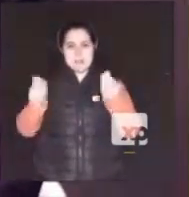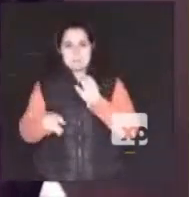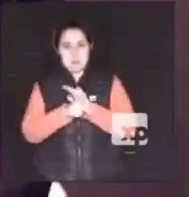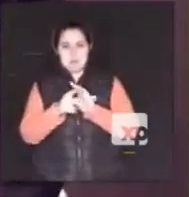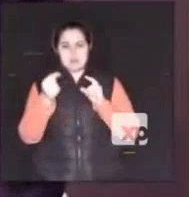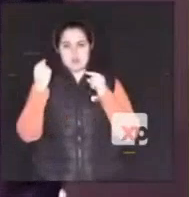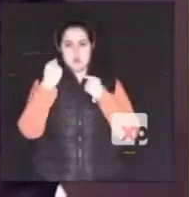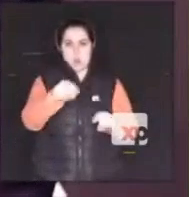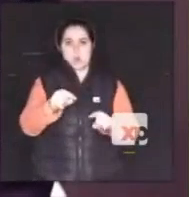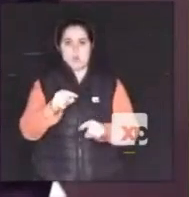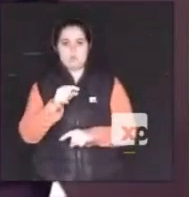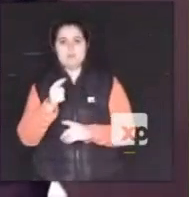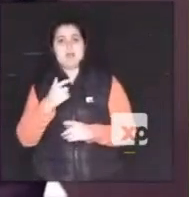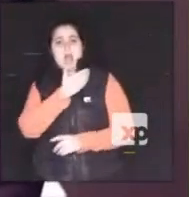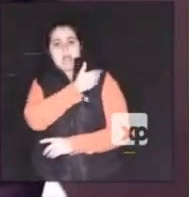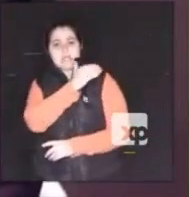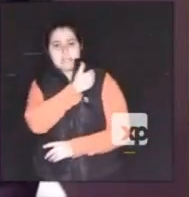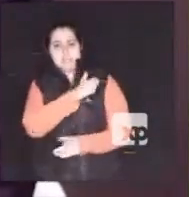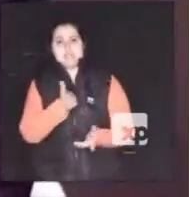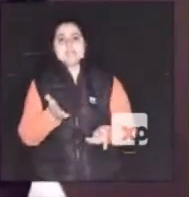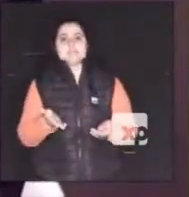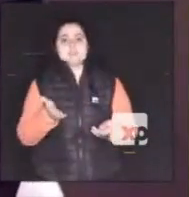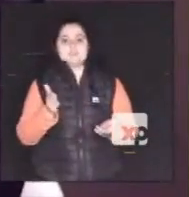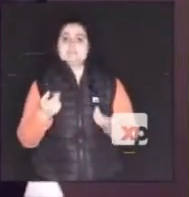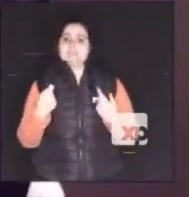campanhas racistas eu acho que a gente tem que reagir a democracia tem que reagir